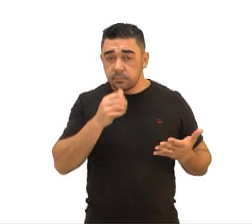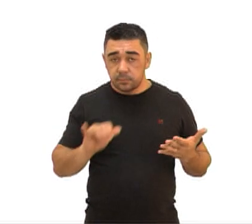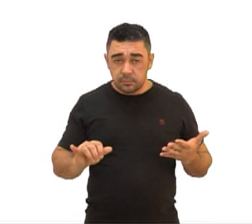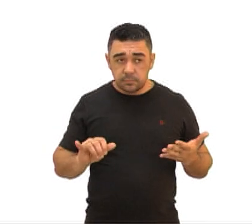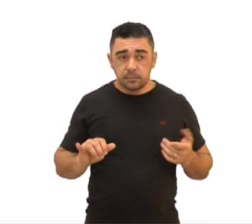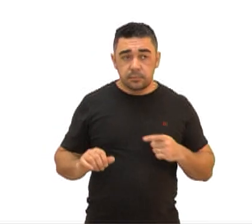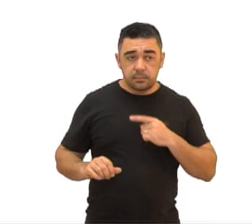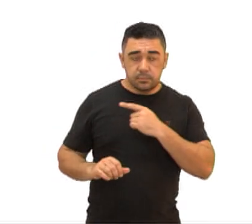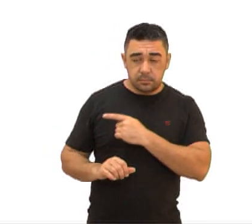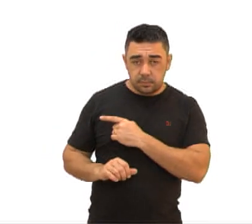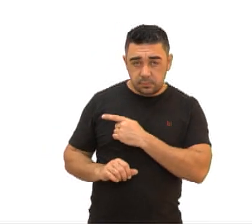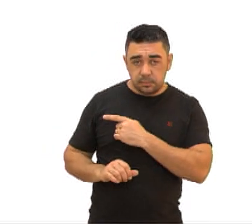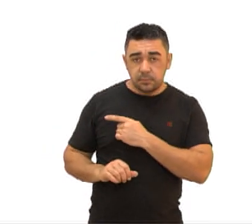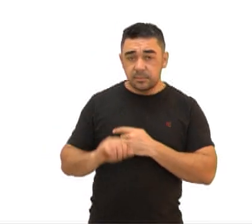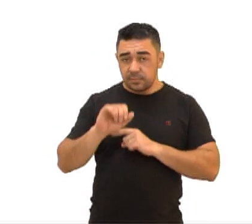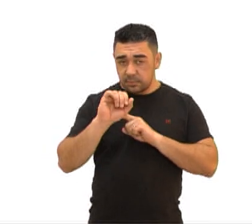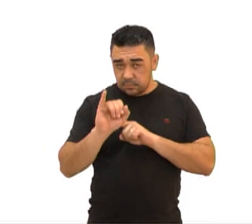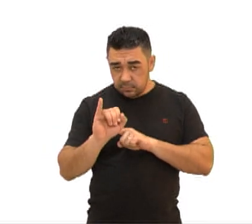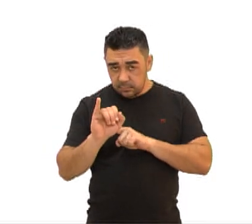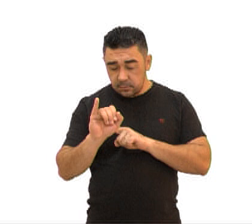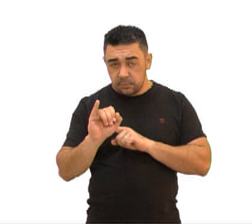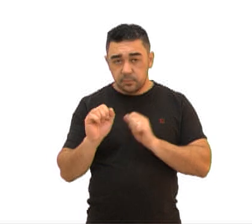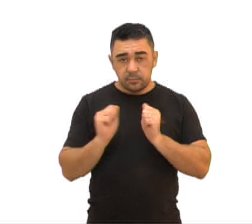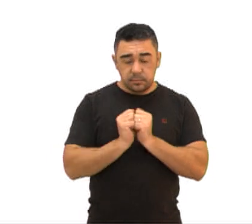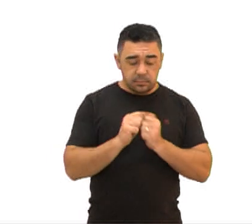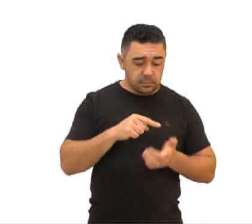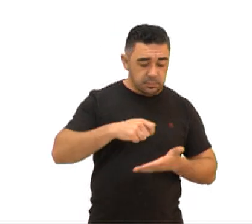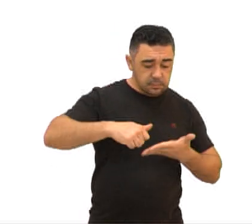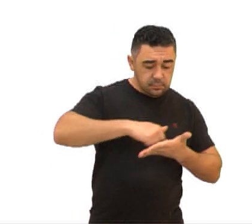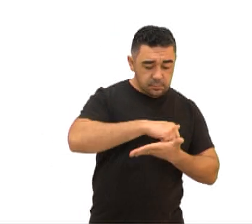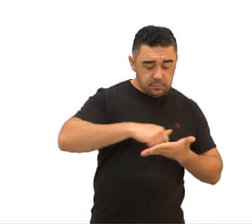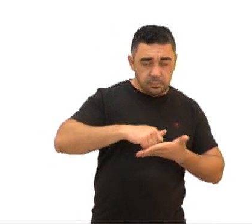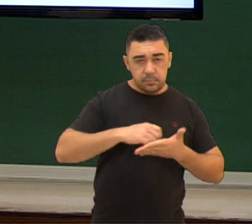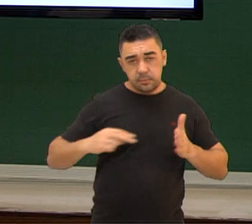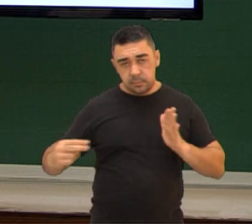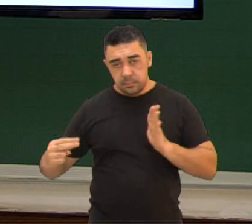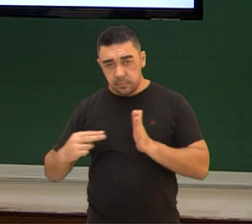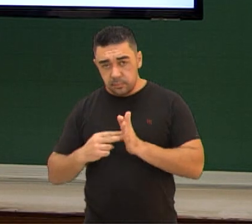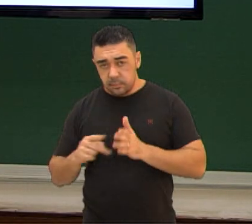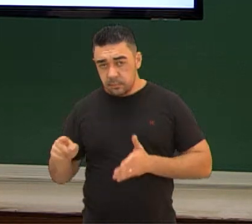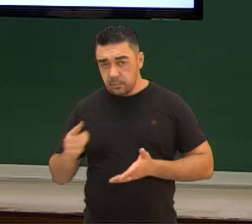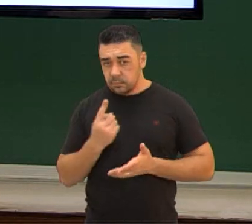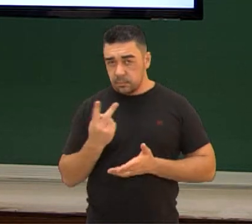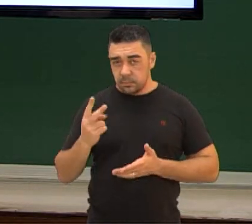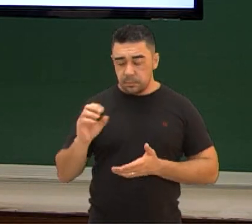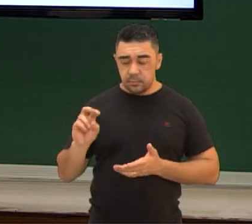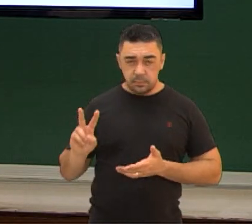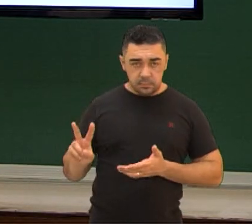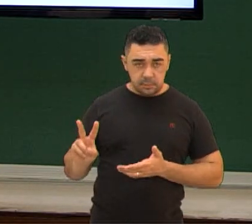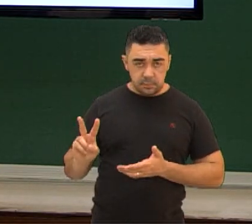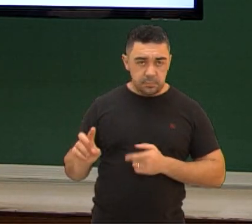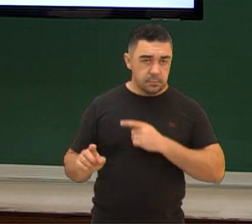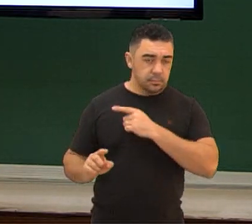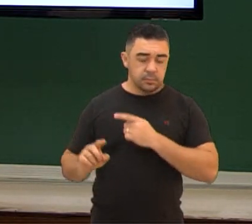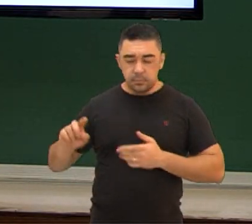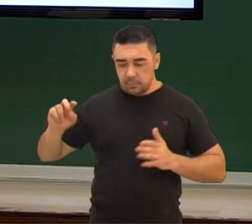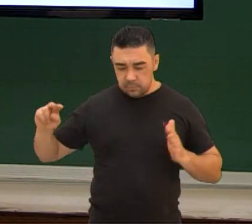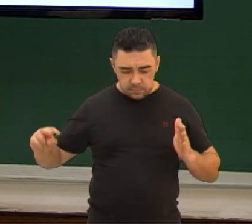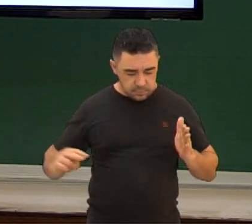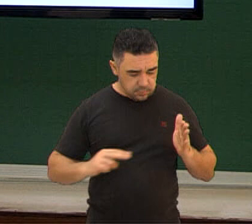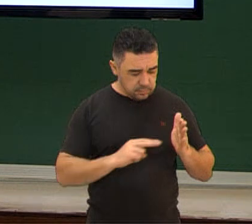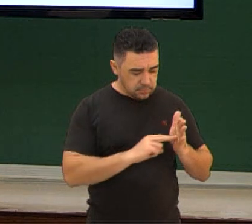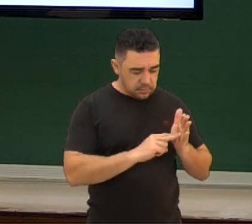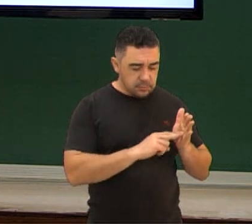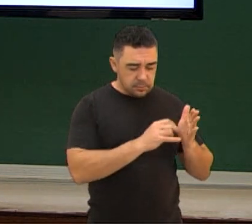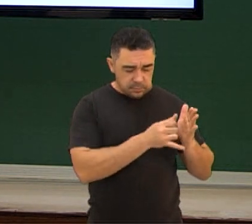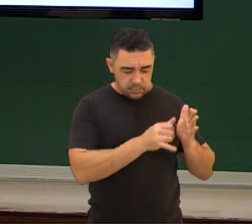I estabelecida no conjunto ferro de passar com a rede elétrica aqui, né? Então vai ter uma corrente elétrica que vai vir da rede elétrica